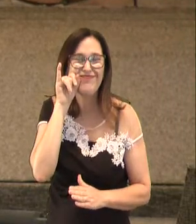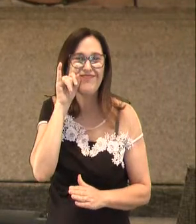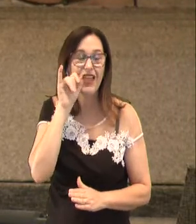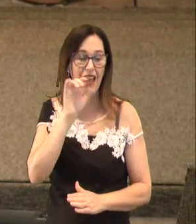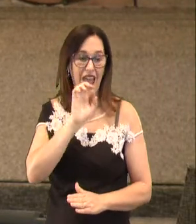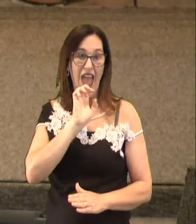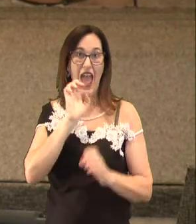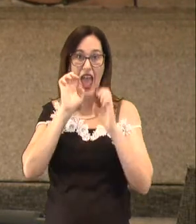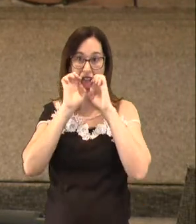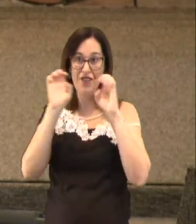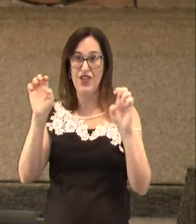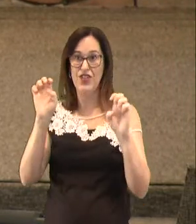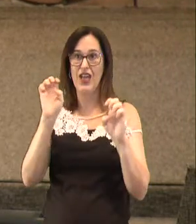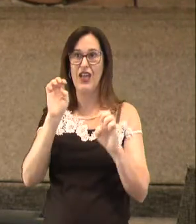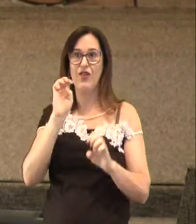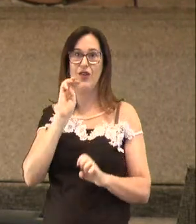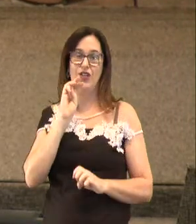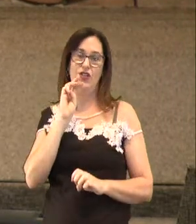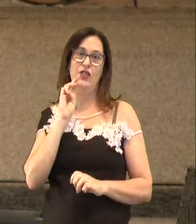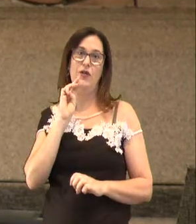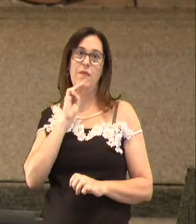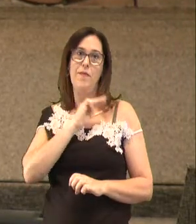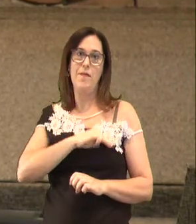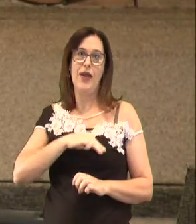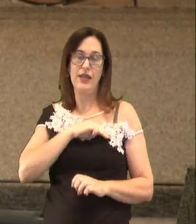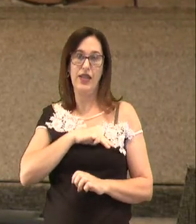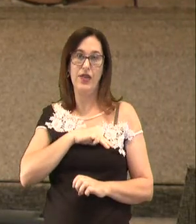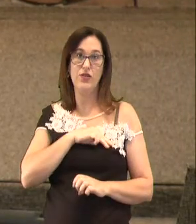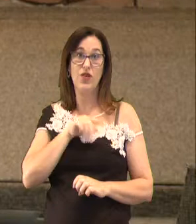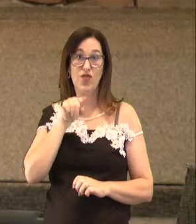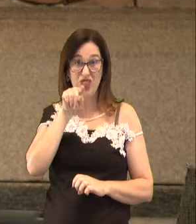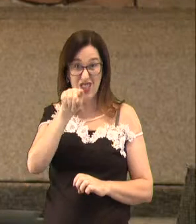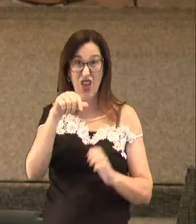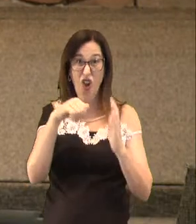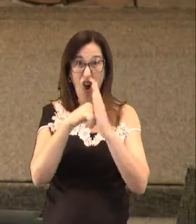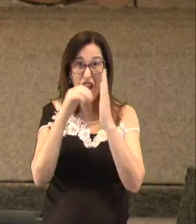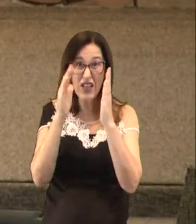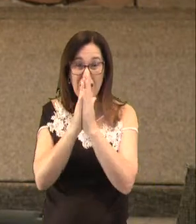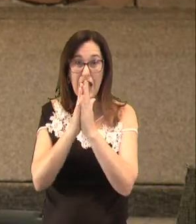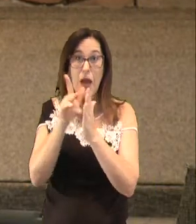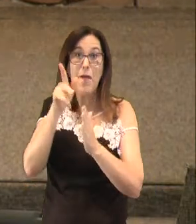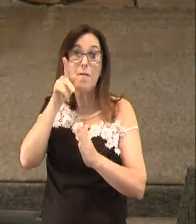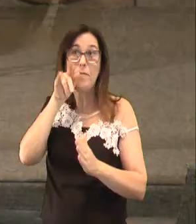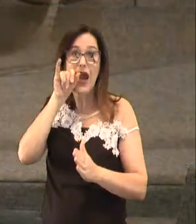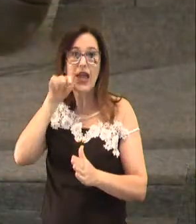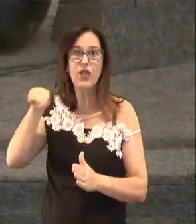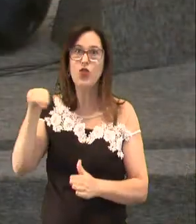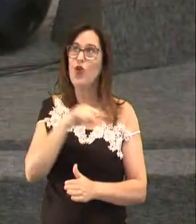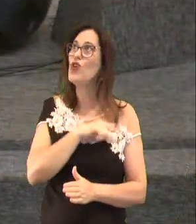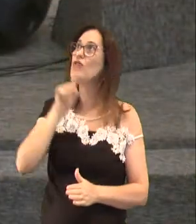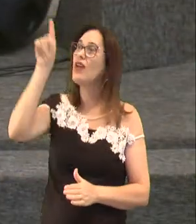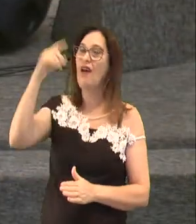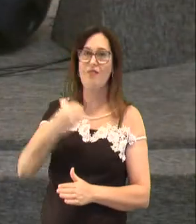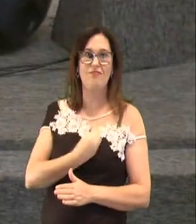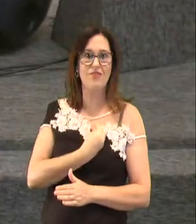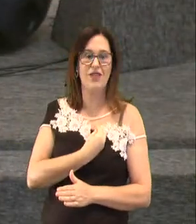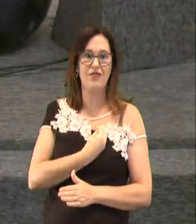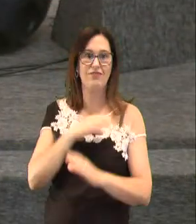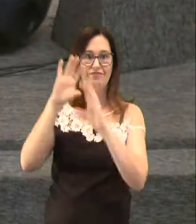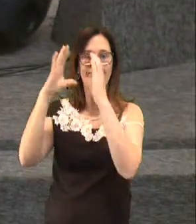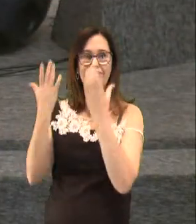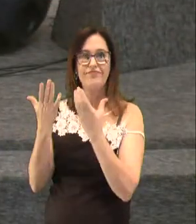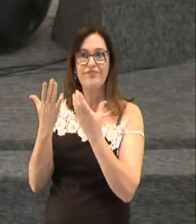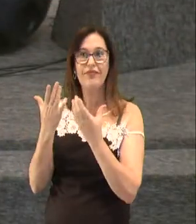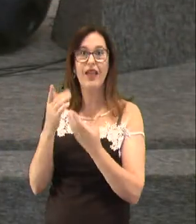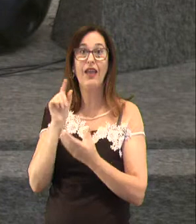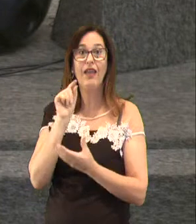Evangelho de Mateus, capítulo 6, verso 9. Portanto, orareis assim: Pai nosso que estais no céu. E